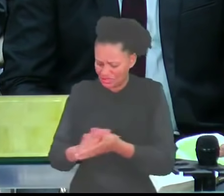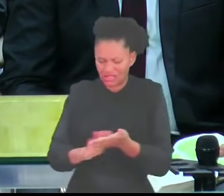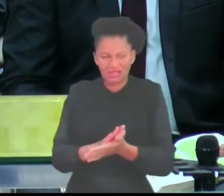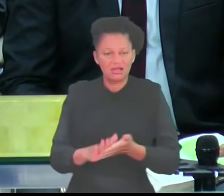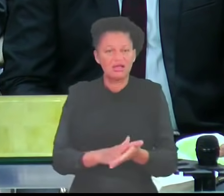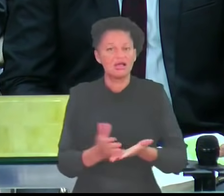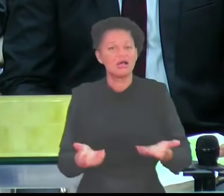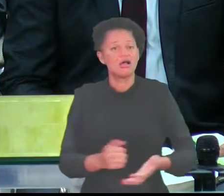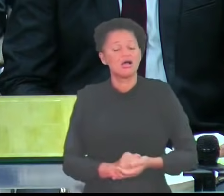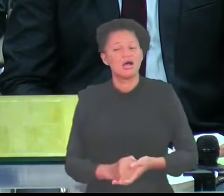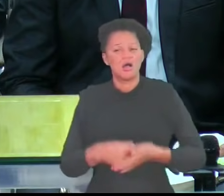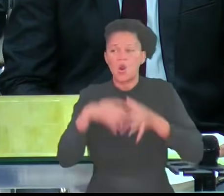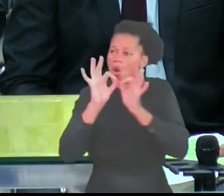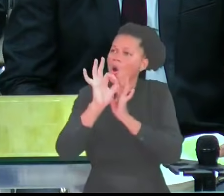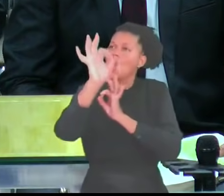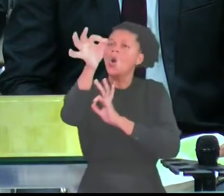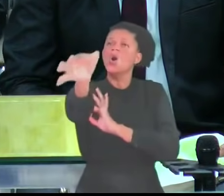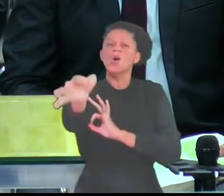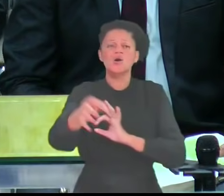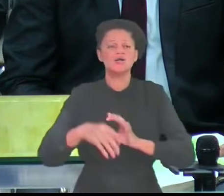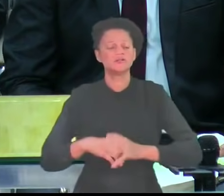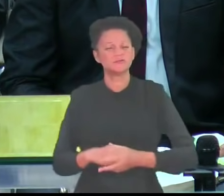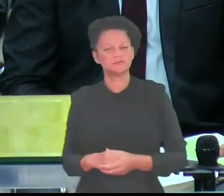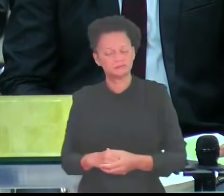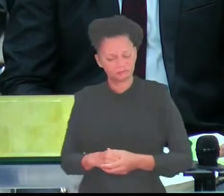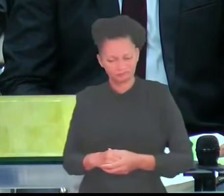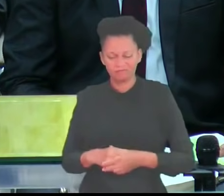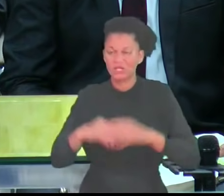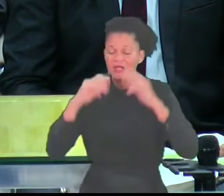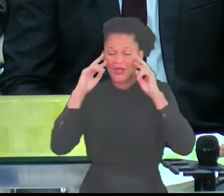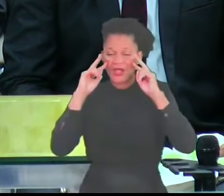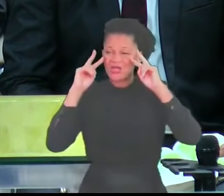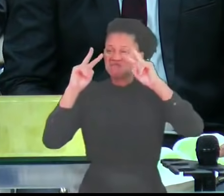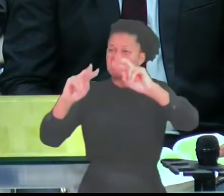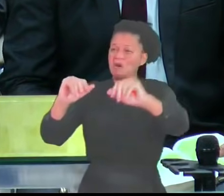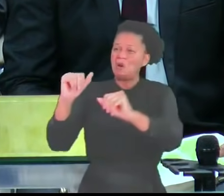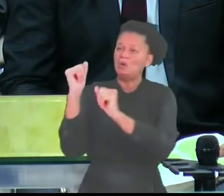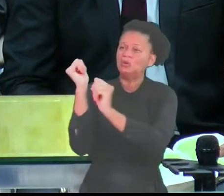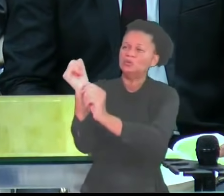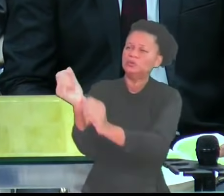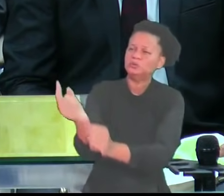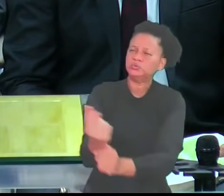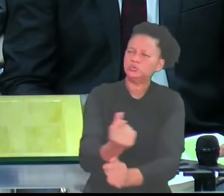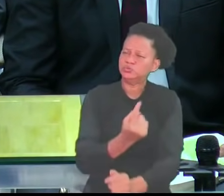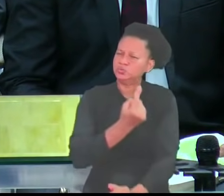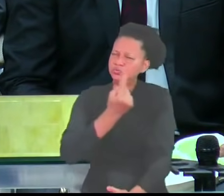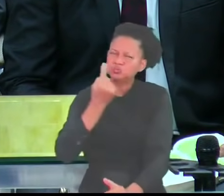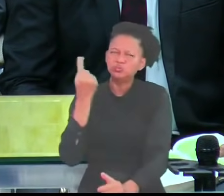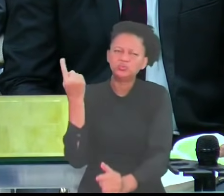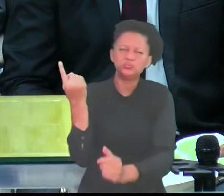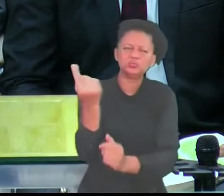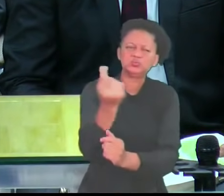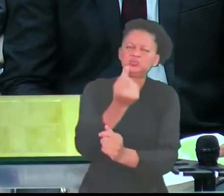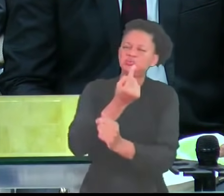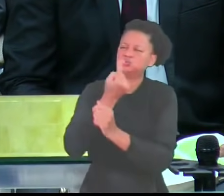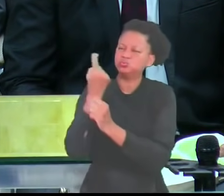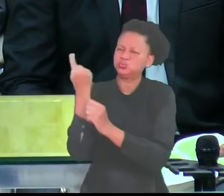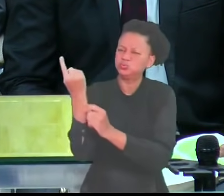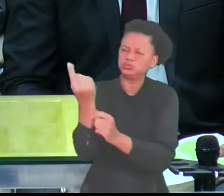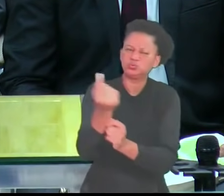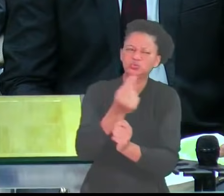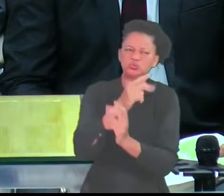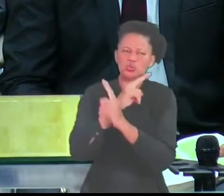Aí ele olha de longe e ele vê um redemoinho. um vento fazendo assim